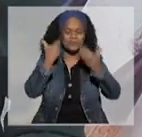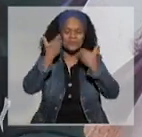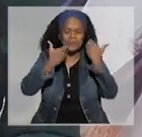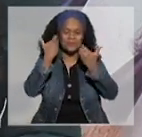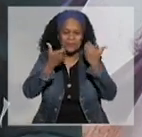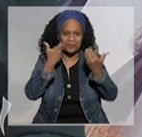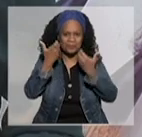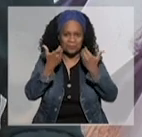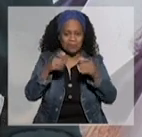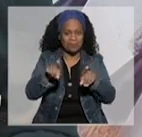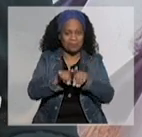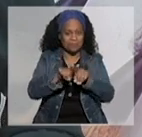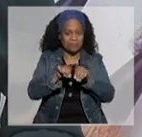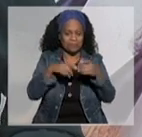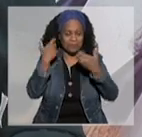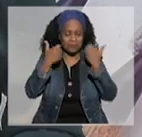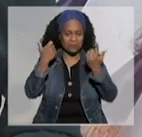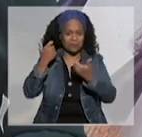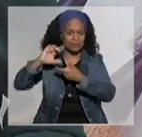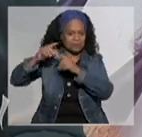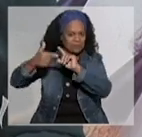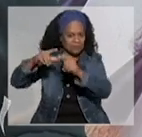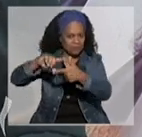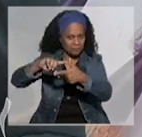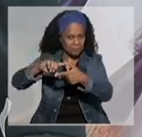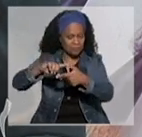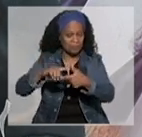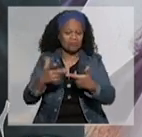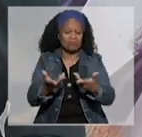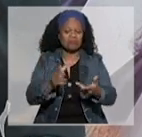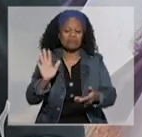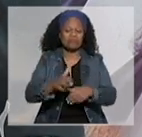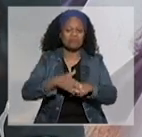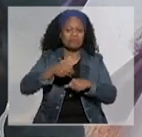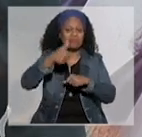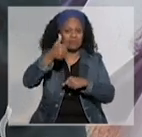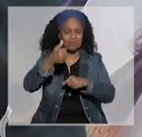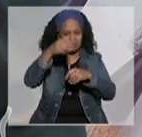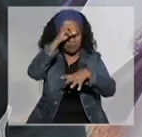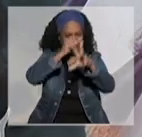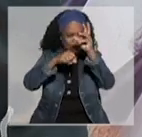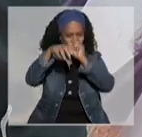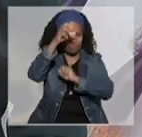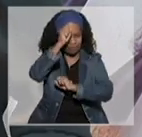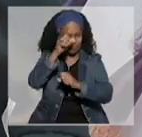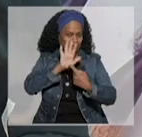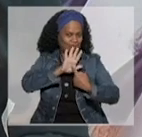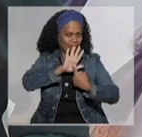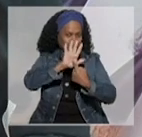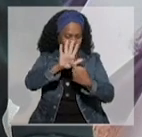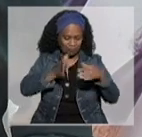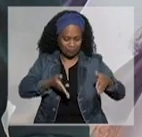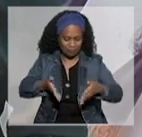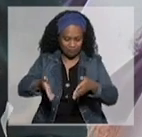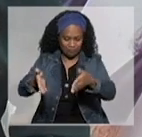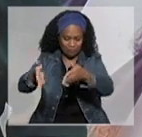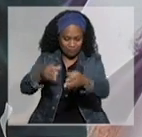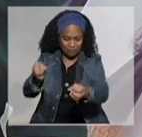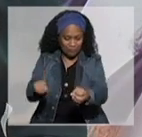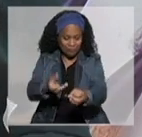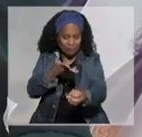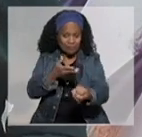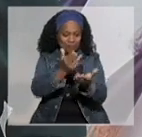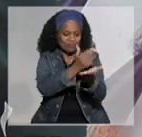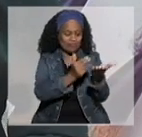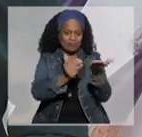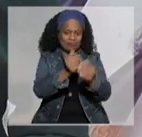de música clássica e popular. A proposta do programa é contribuir na qualidade da aprendizagem e apresentar novos caminhos na